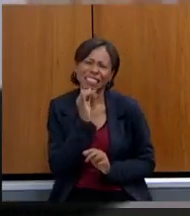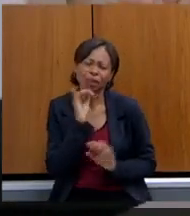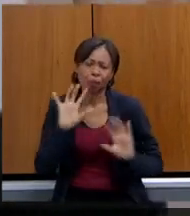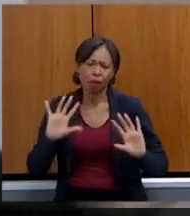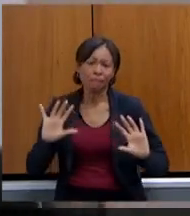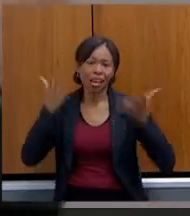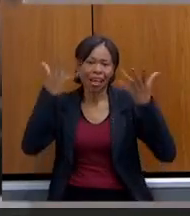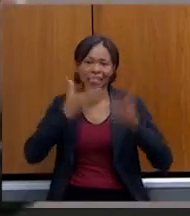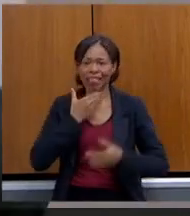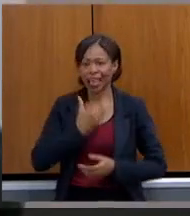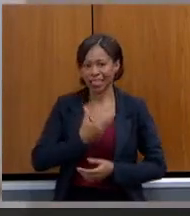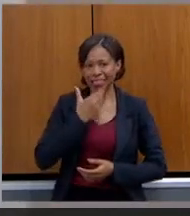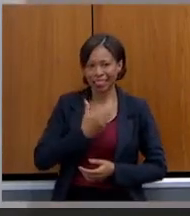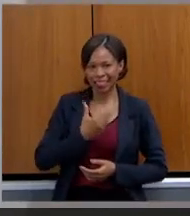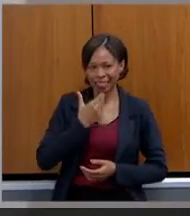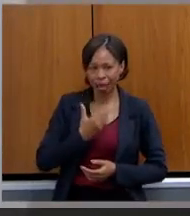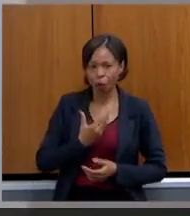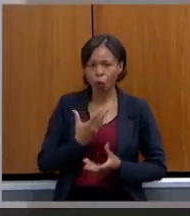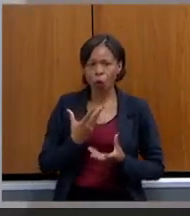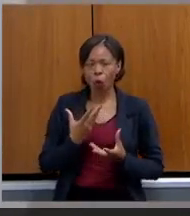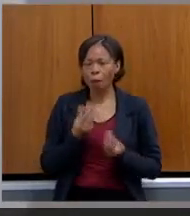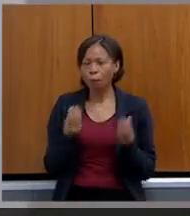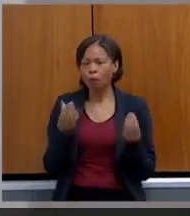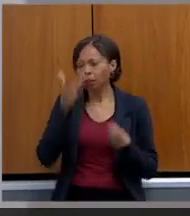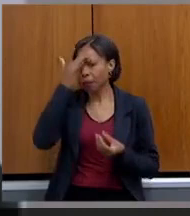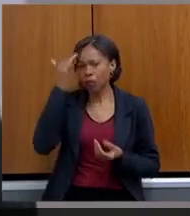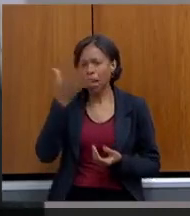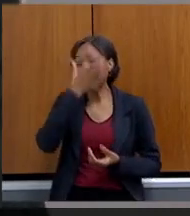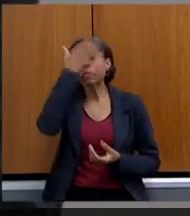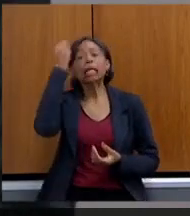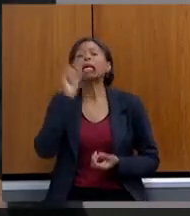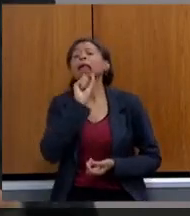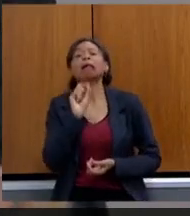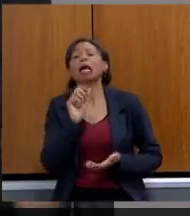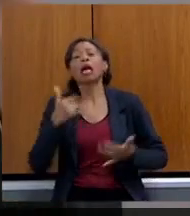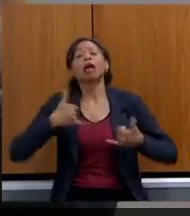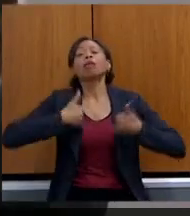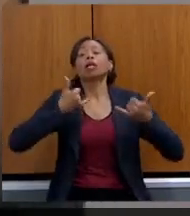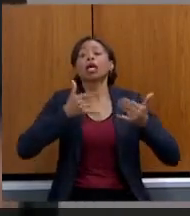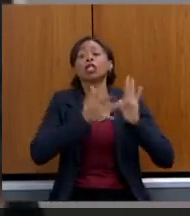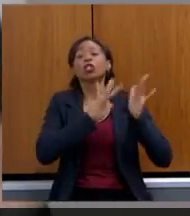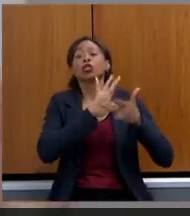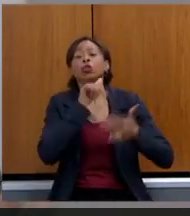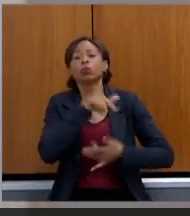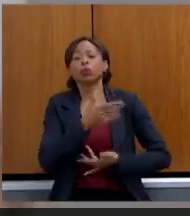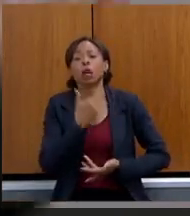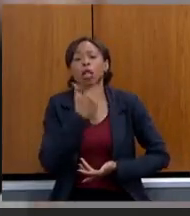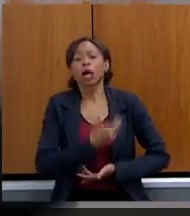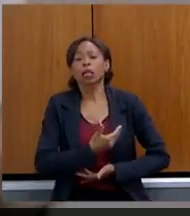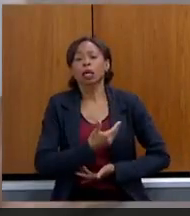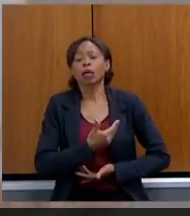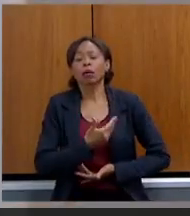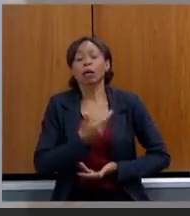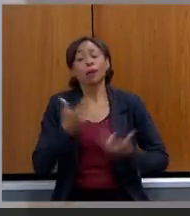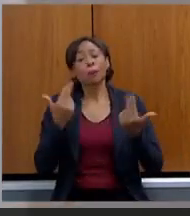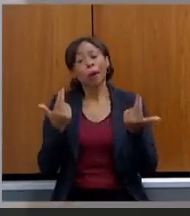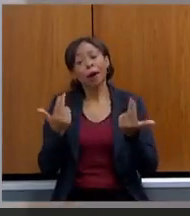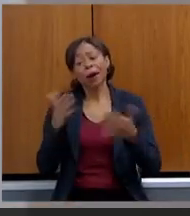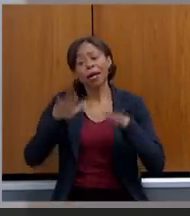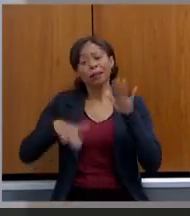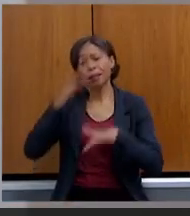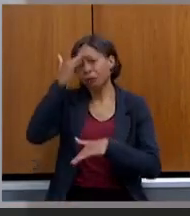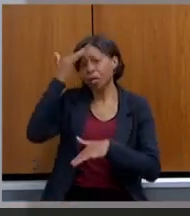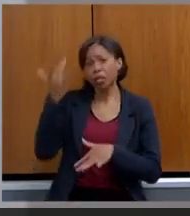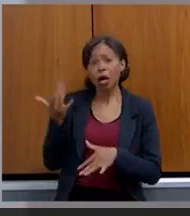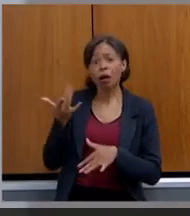pouca gente se lembra do aniversariante do Natal Jesus Cristo muita gente às vezes se lembra de tantos problemas mas esquece às vezes